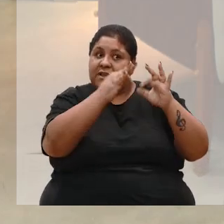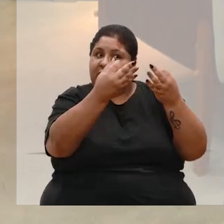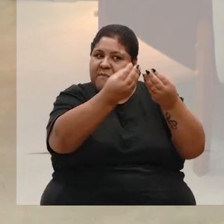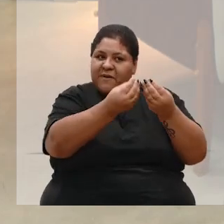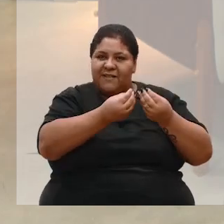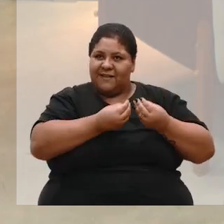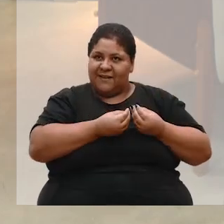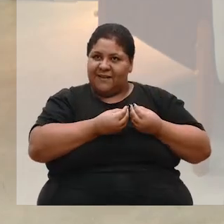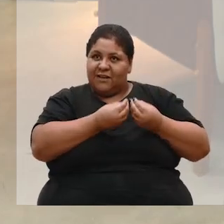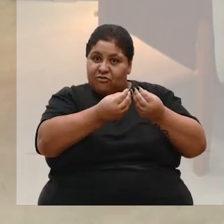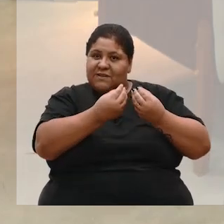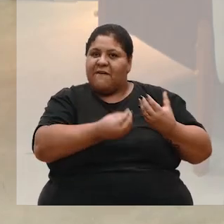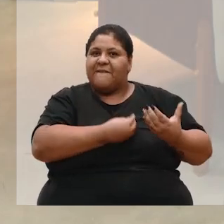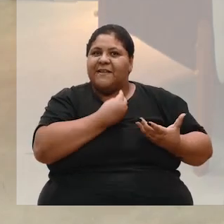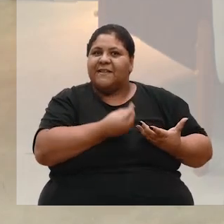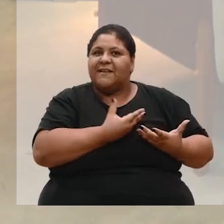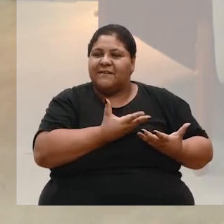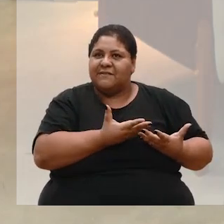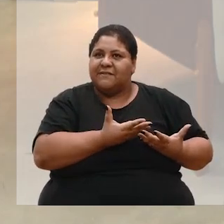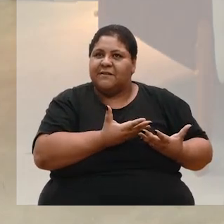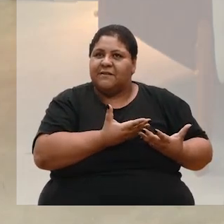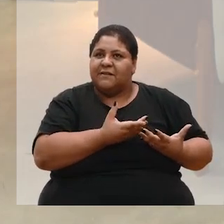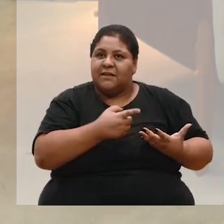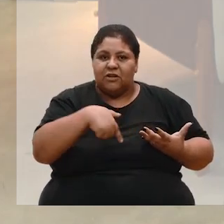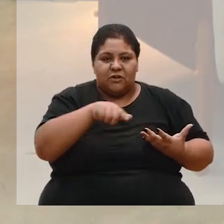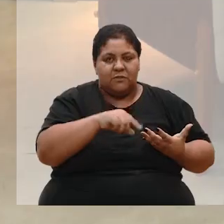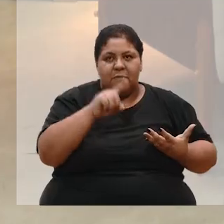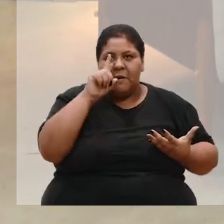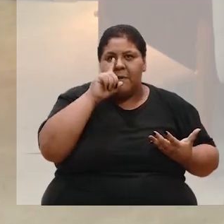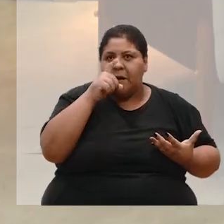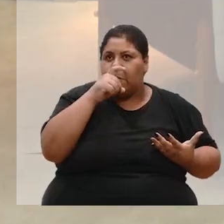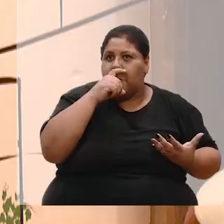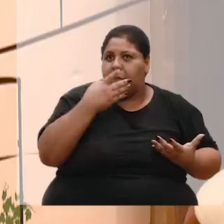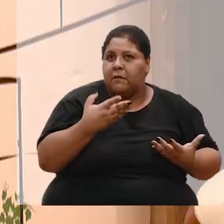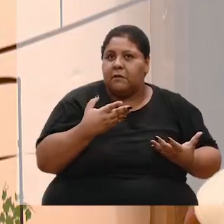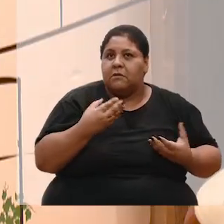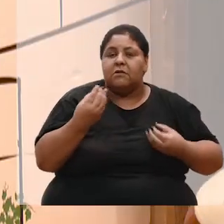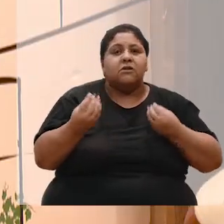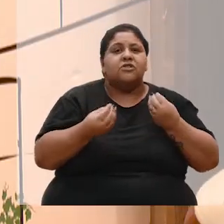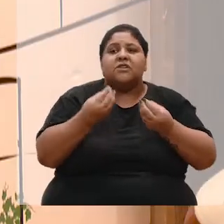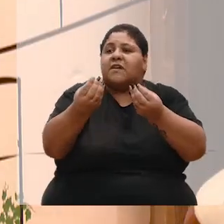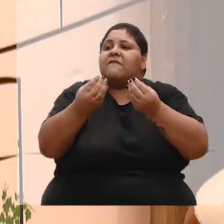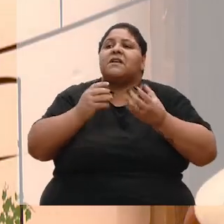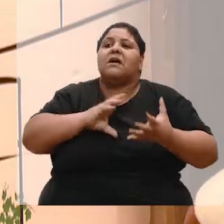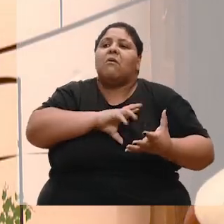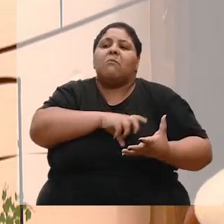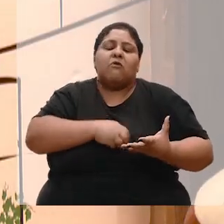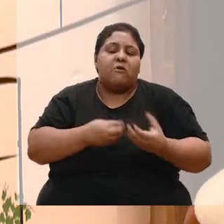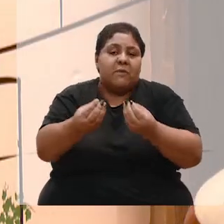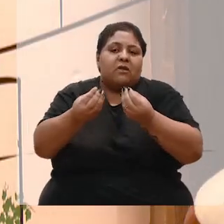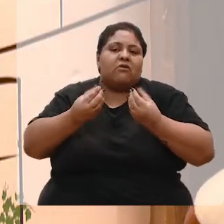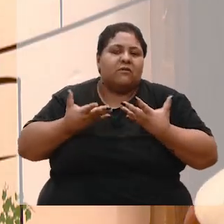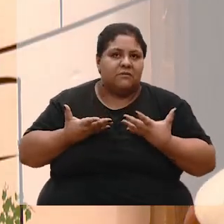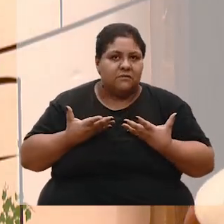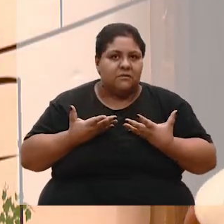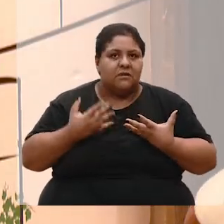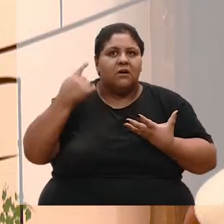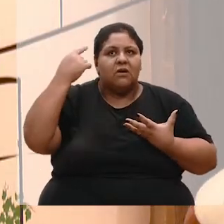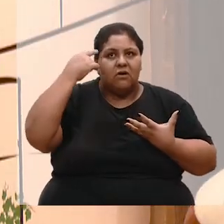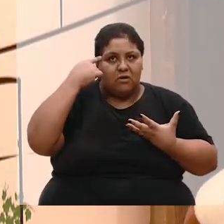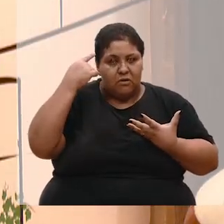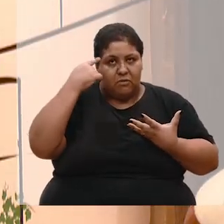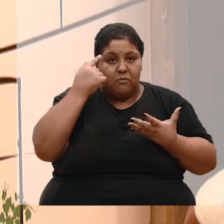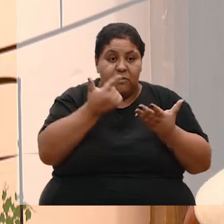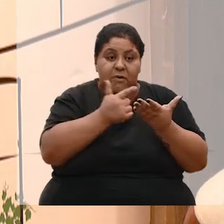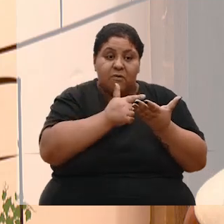nos dá a vida, né, que é nosso pai, nossa mãe, de quem que a gente vai esperar o amor? Que eu penso e que o